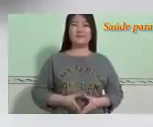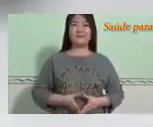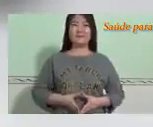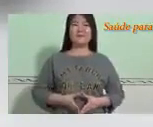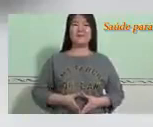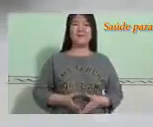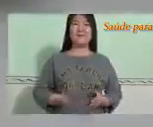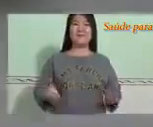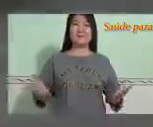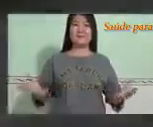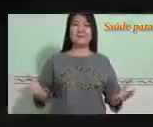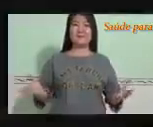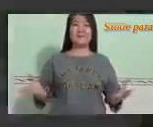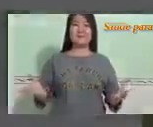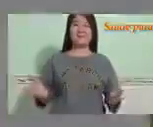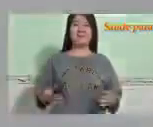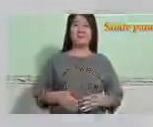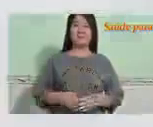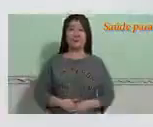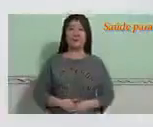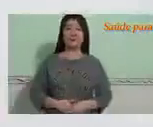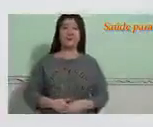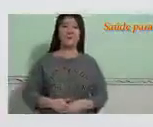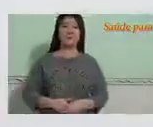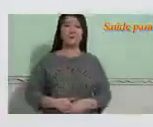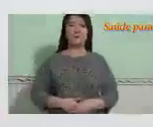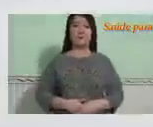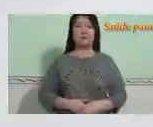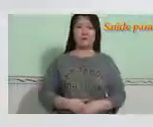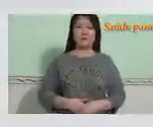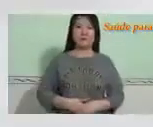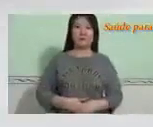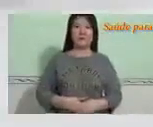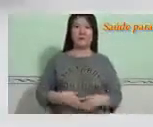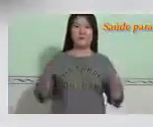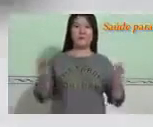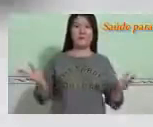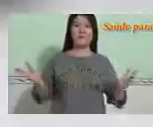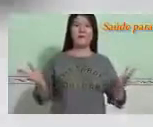SATOPRODLEMAS que o AED devem ser tratados o mais brevemente possível.